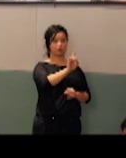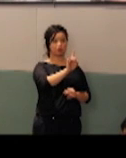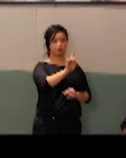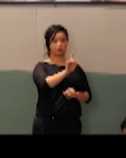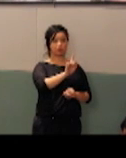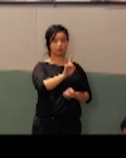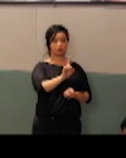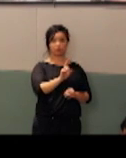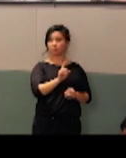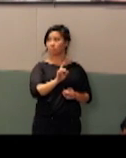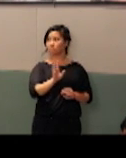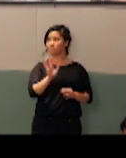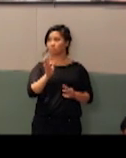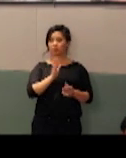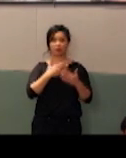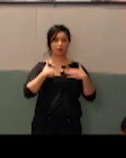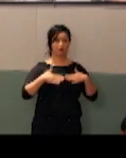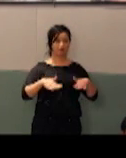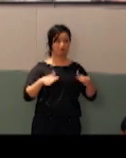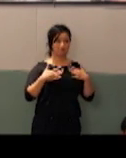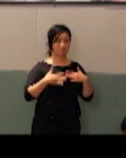Então vamos lá fora.